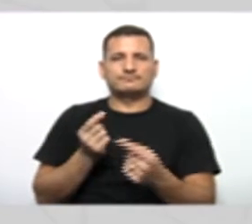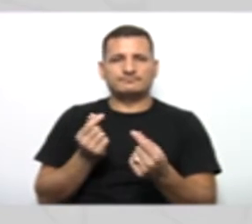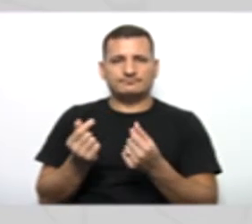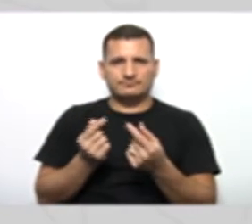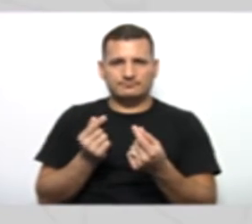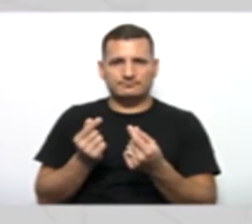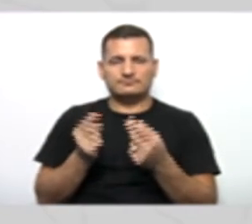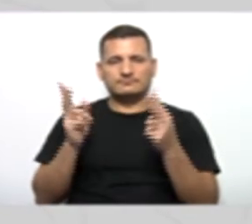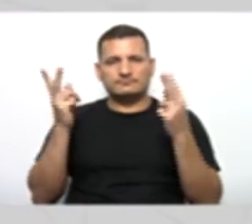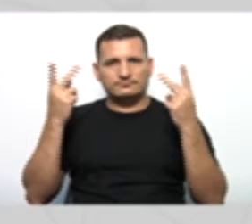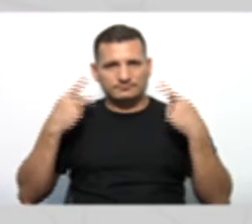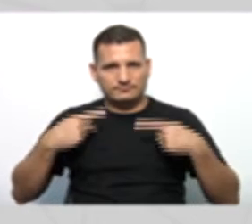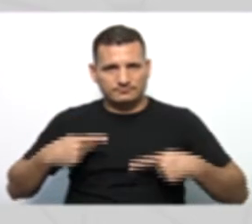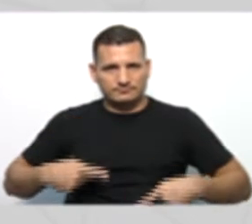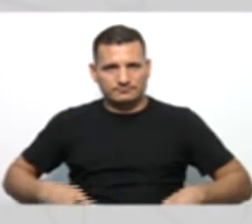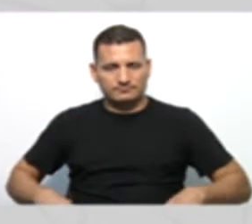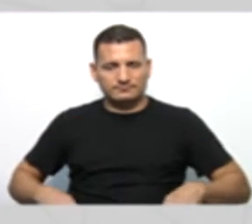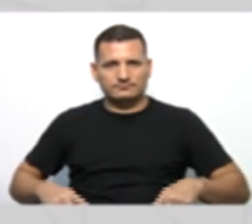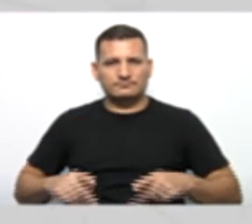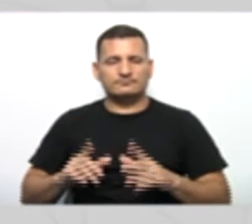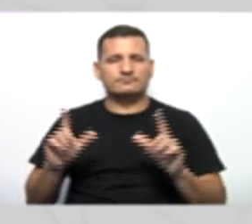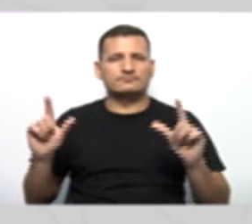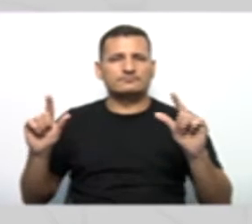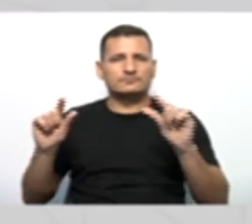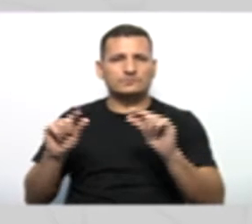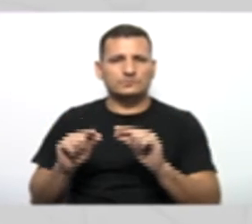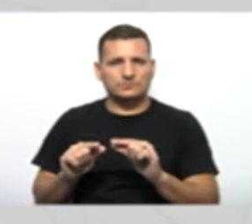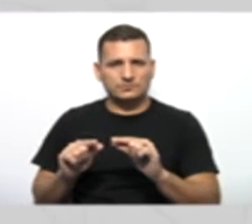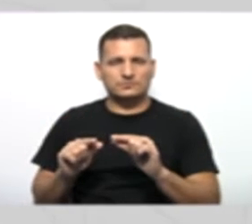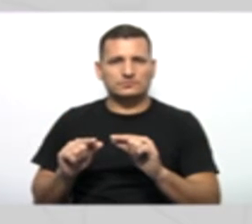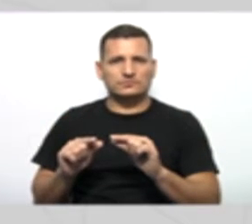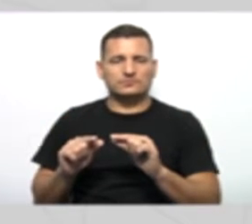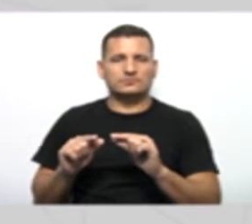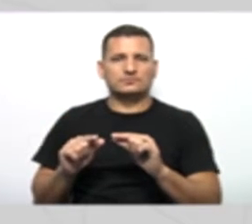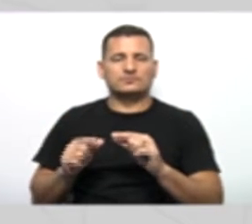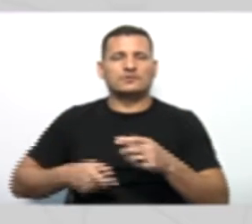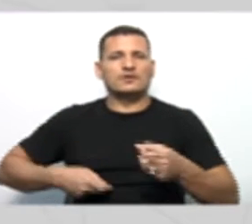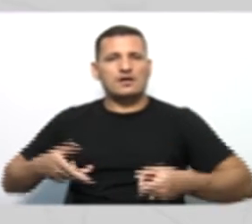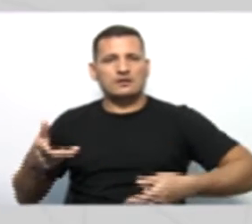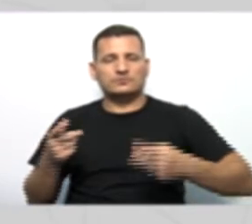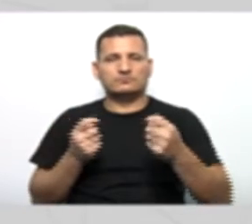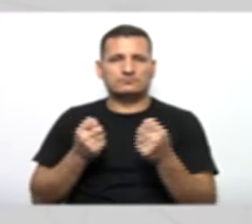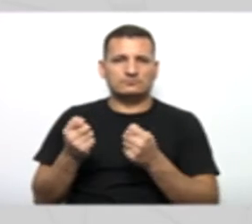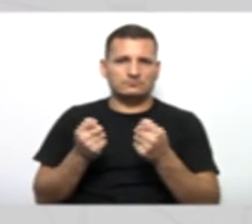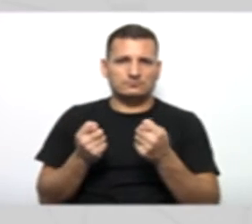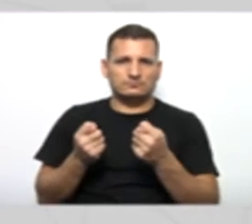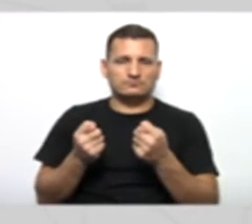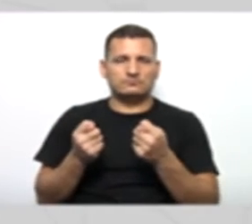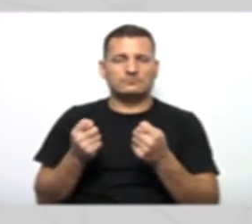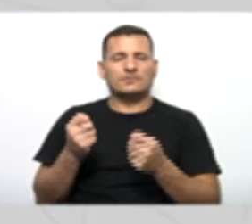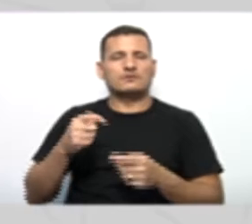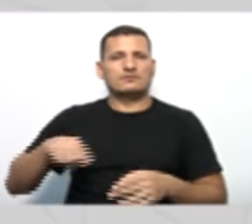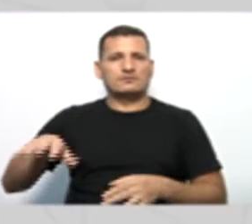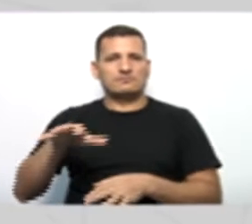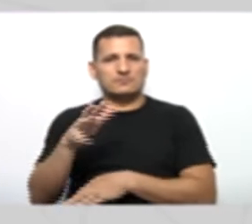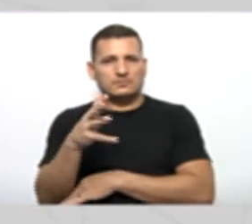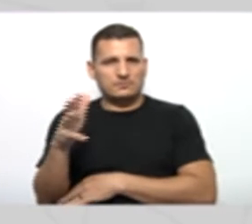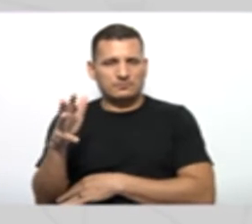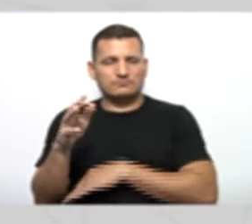e humanos para reduzir os custos econômicos e ambientais das